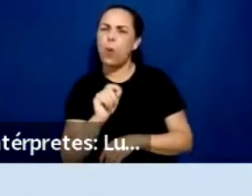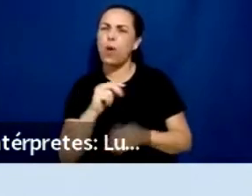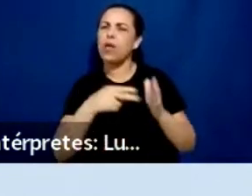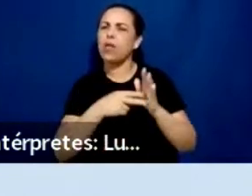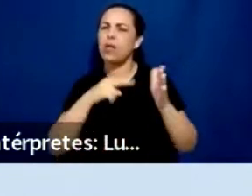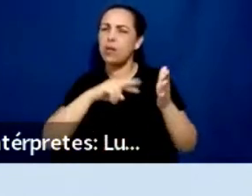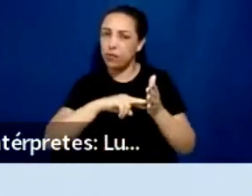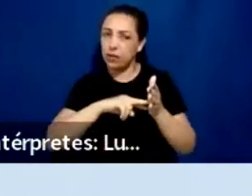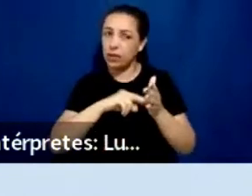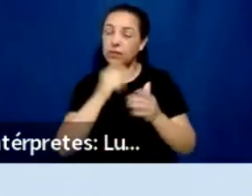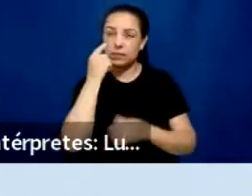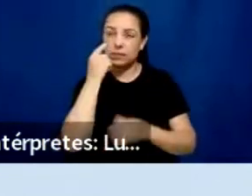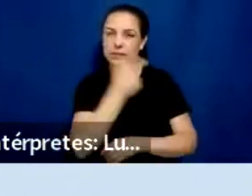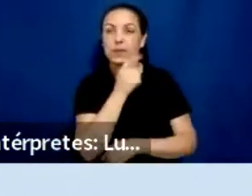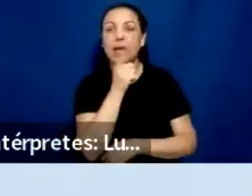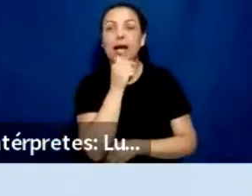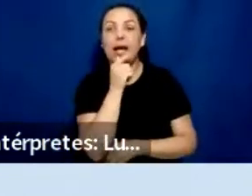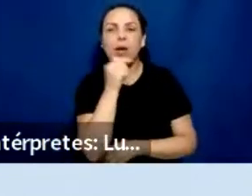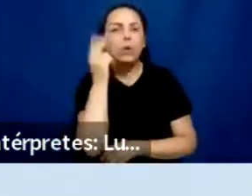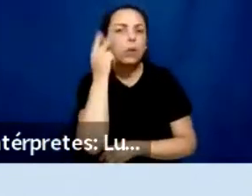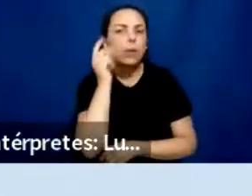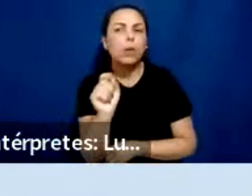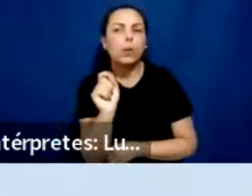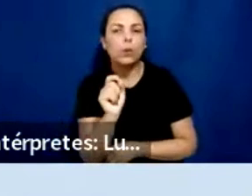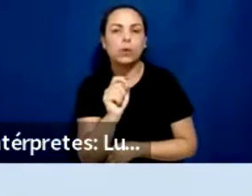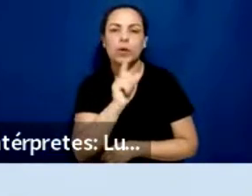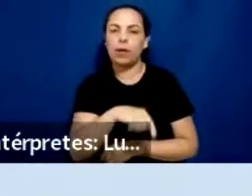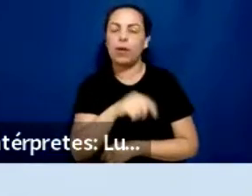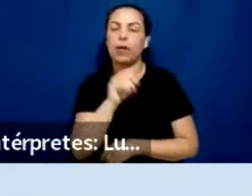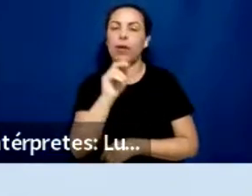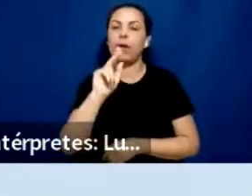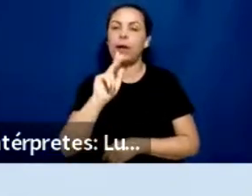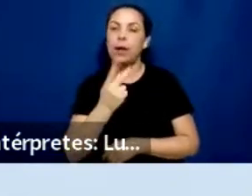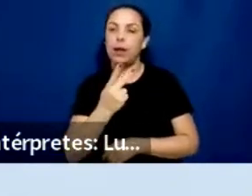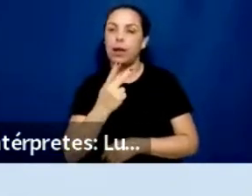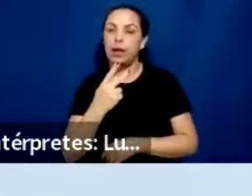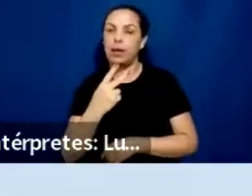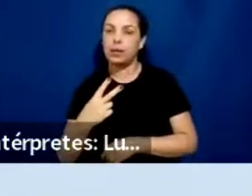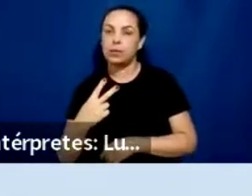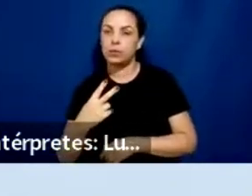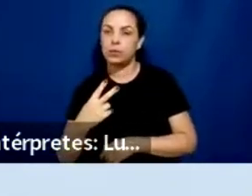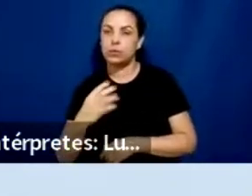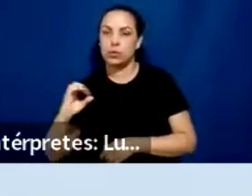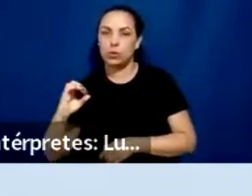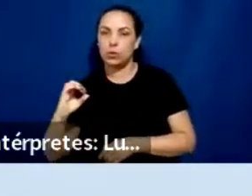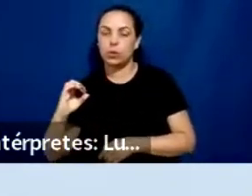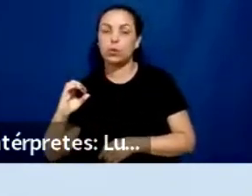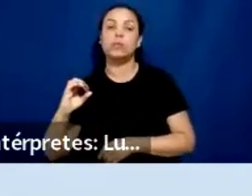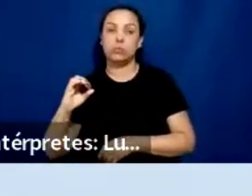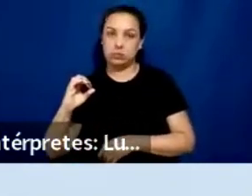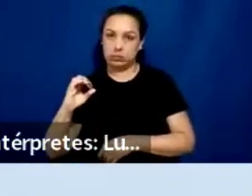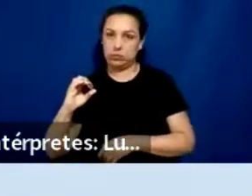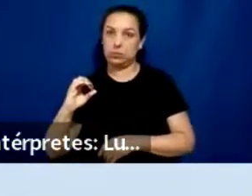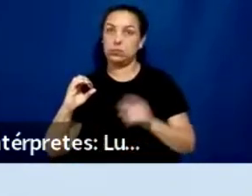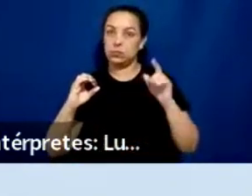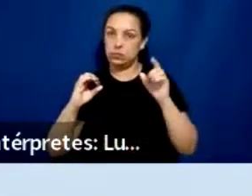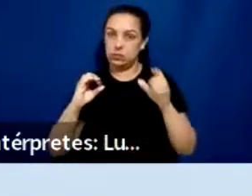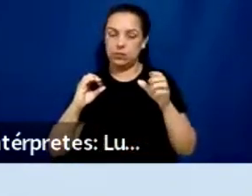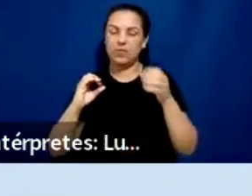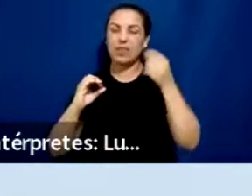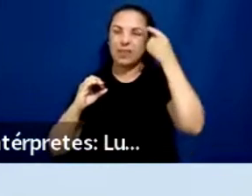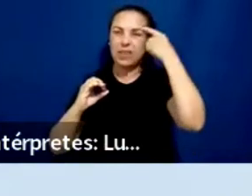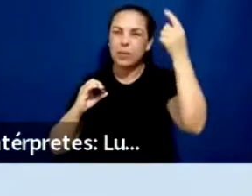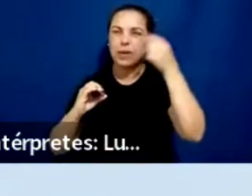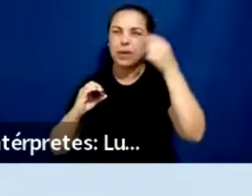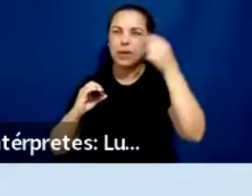representando o H2O, que é a água. Quando nós expomos ela ao campo magnético através do silosimol, que é a nossa